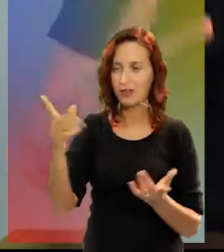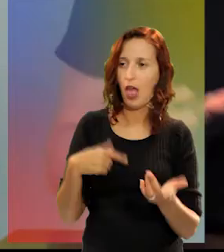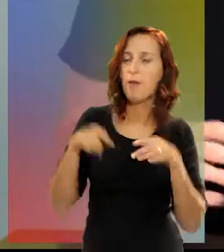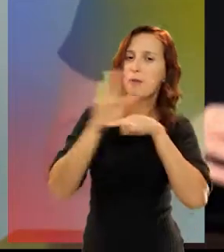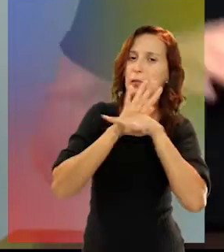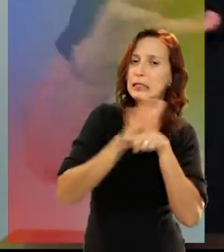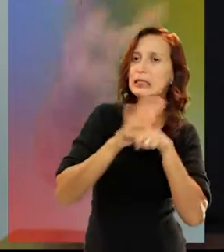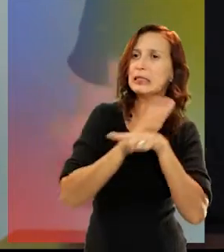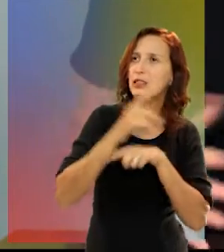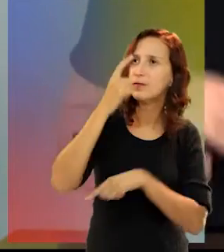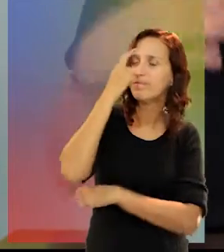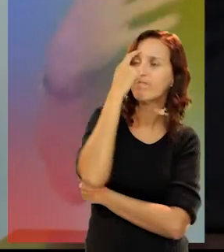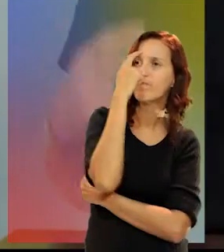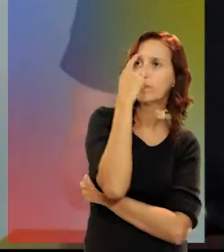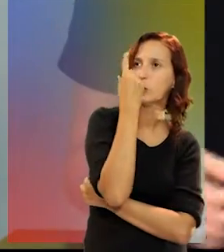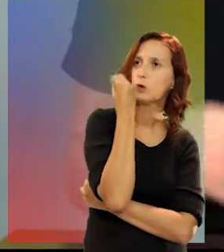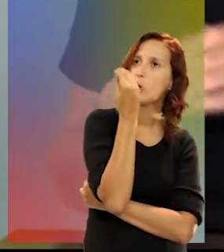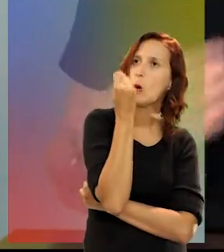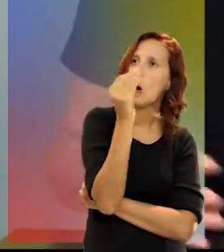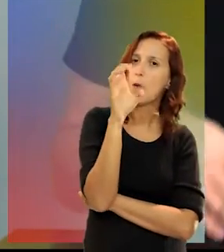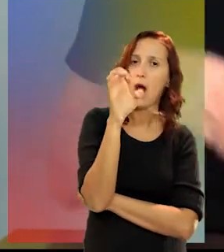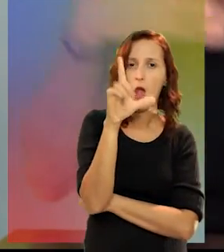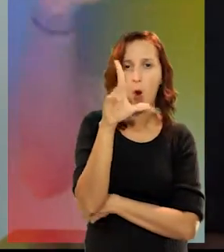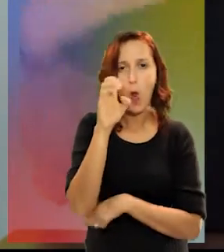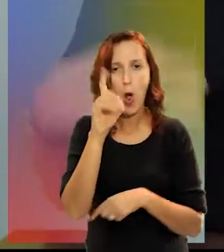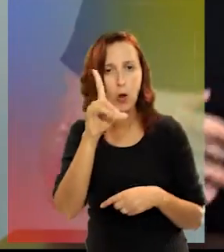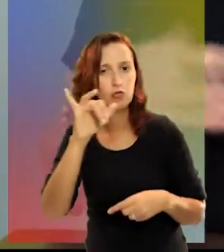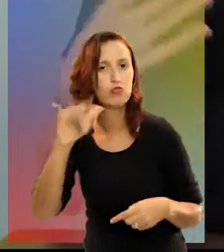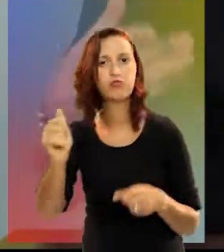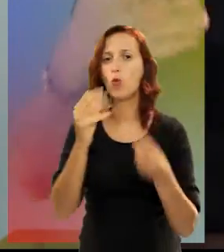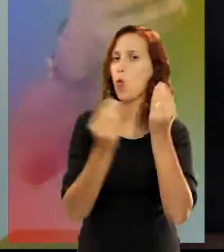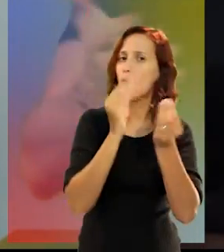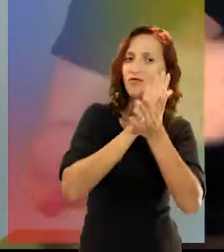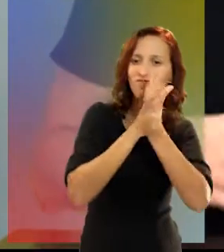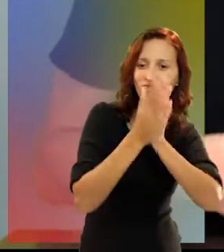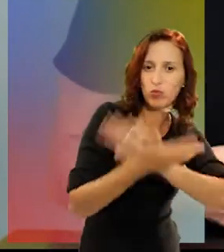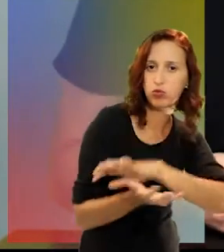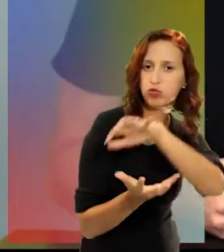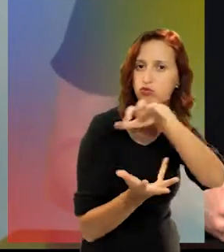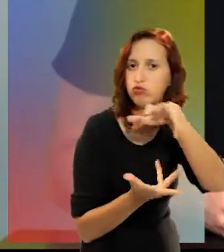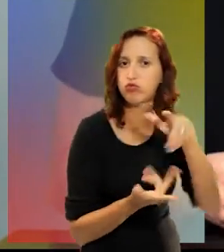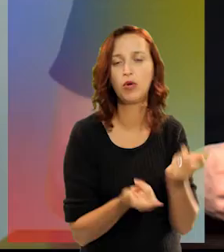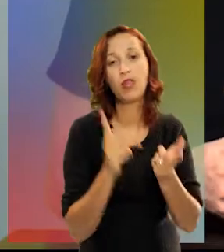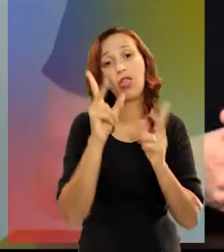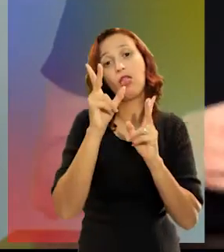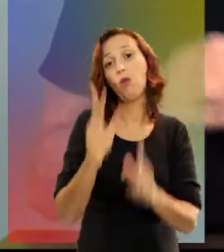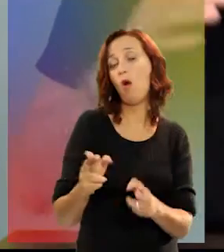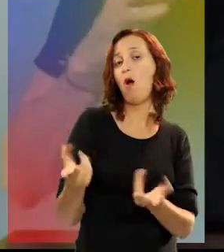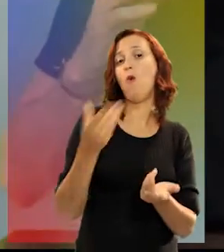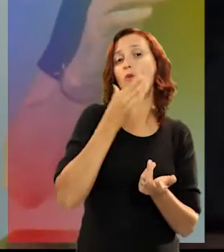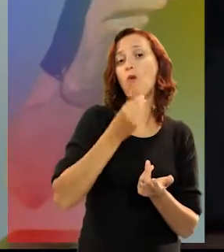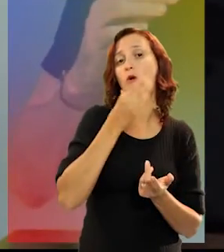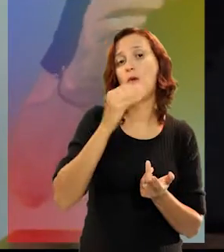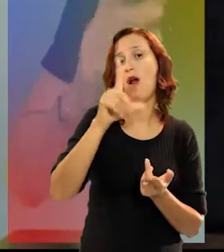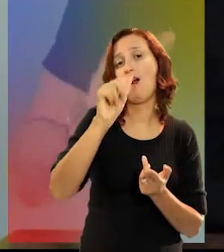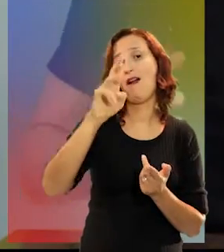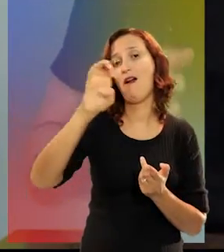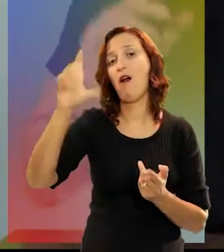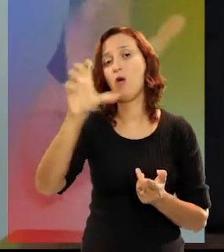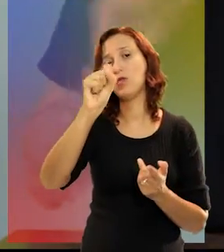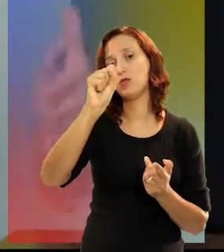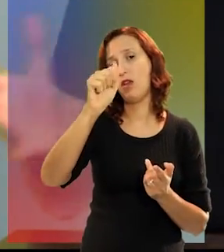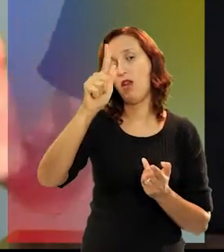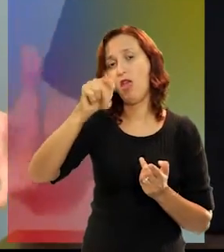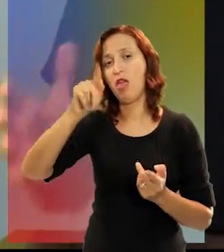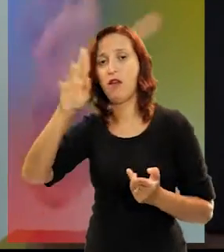filme que questiona sobre a ecologia, sobre como o texto do Pálido Ponto Azul do Carl Sagan. Na verdade é para explicar e